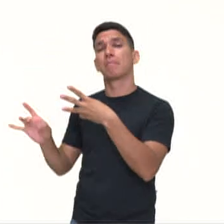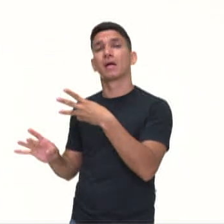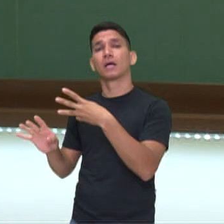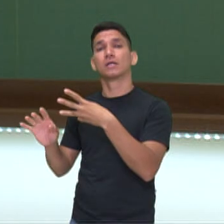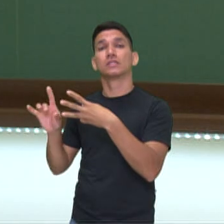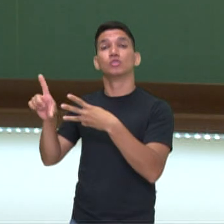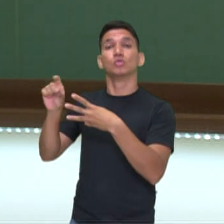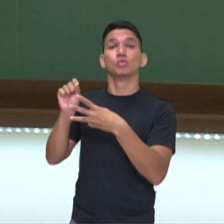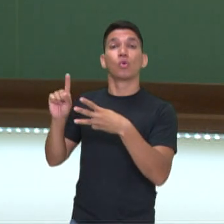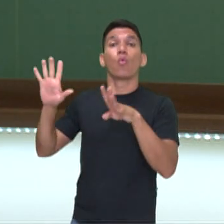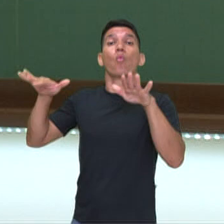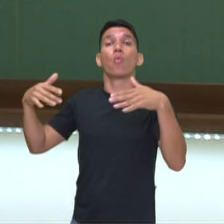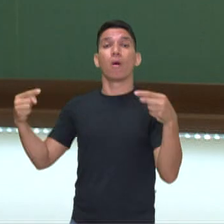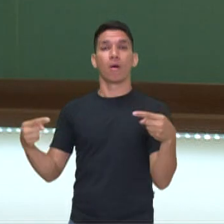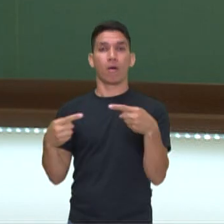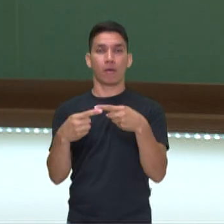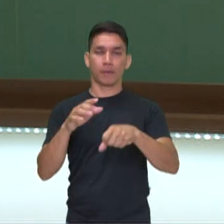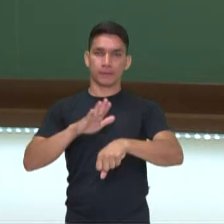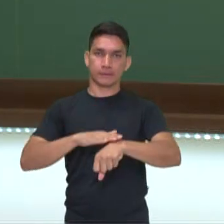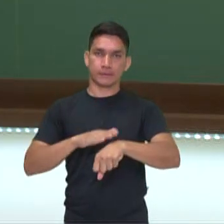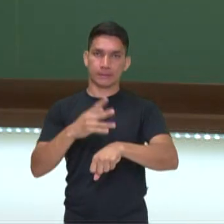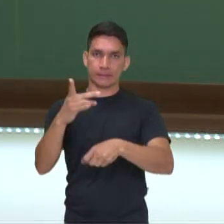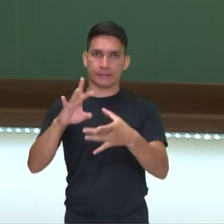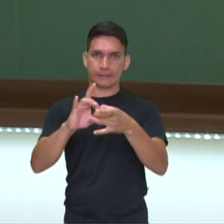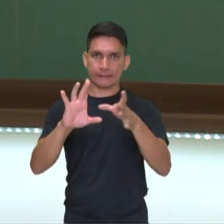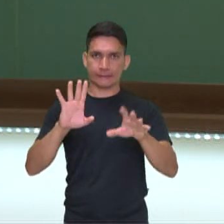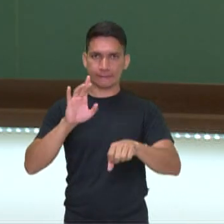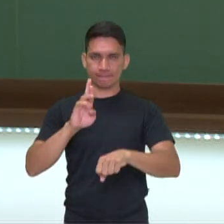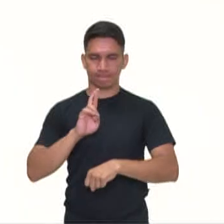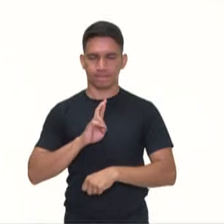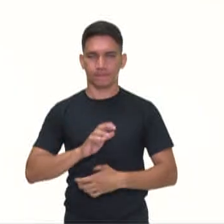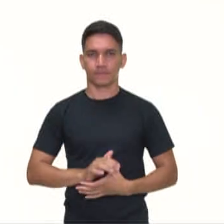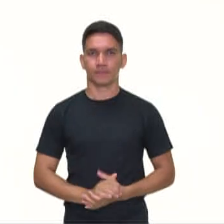their boots? Vou dar um tempinho para vocês responderem e a gente já volta.